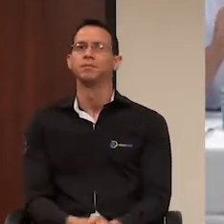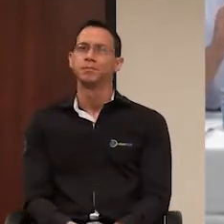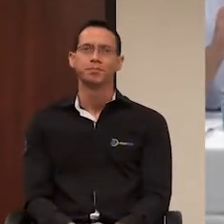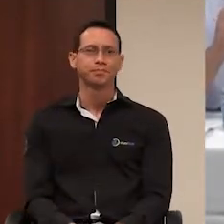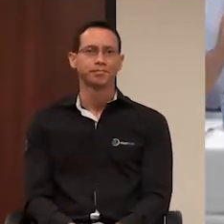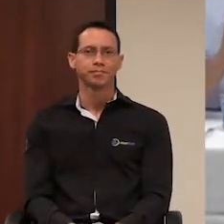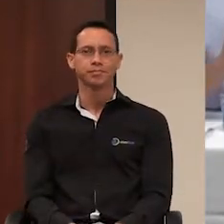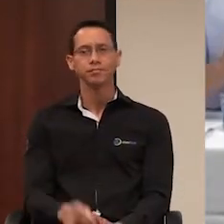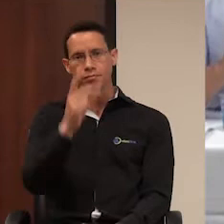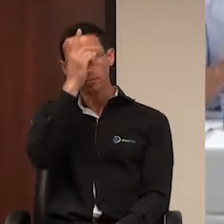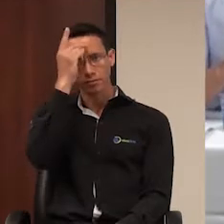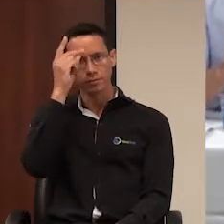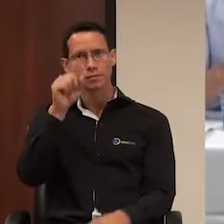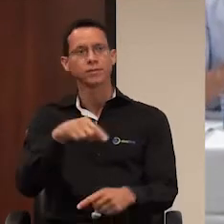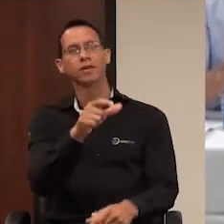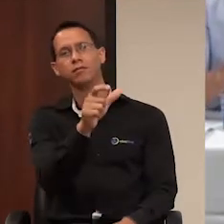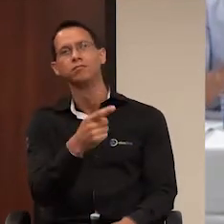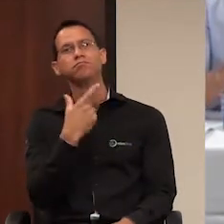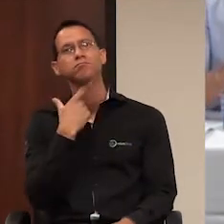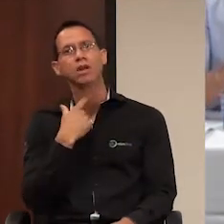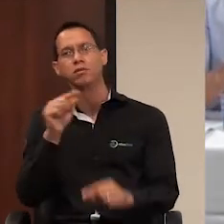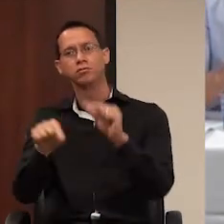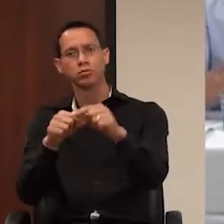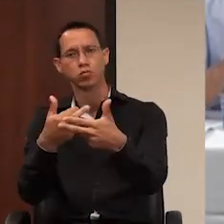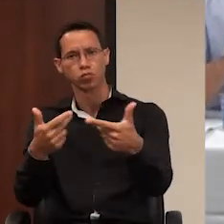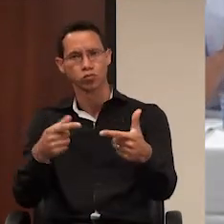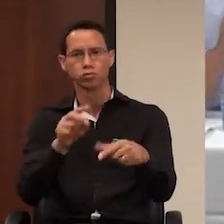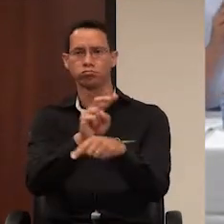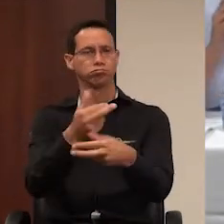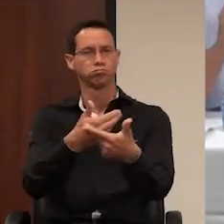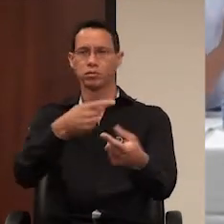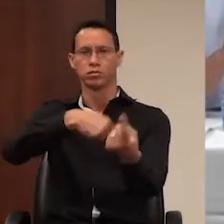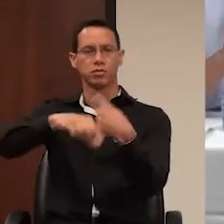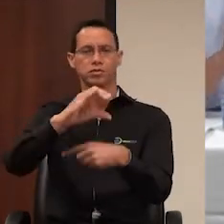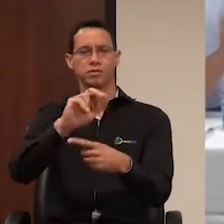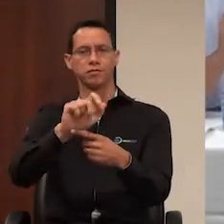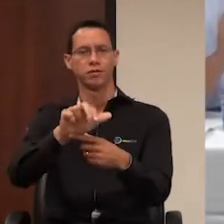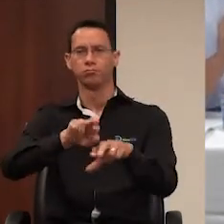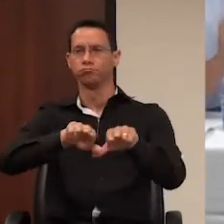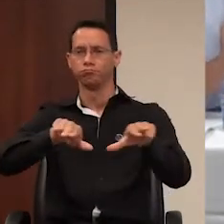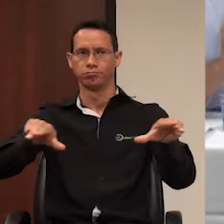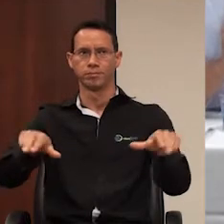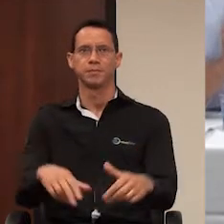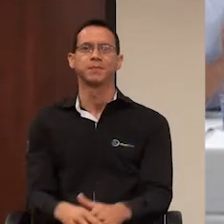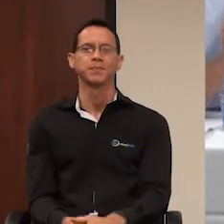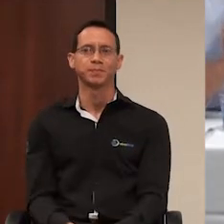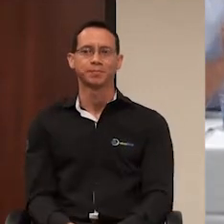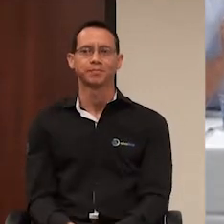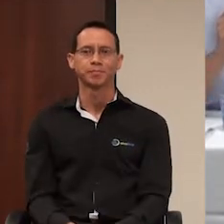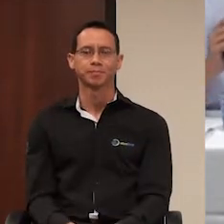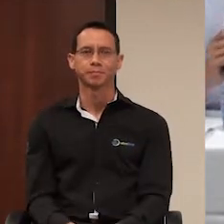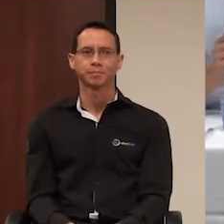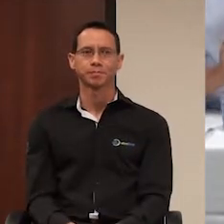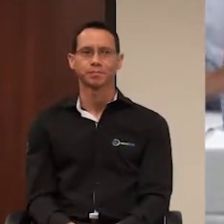dizer qual era a vontade do curatelado dali para frente, em todos os atos da vida civil, o que quer que isso signifique.